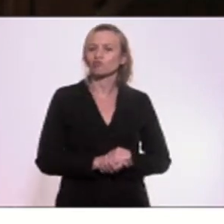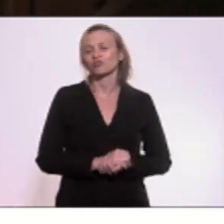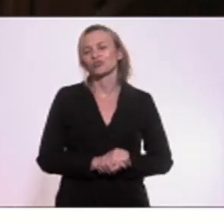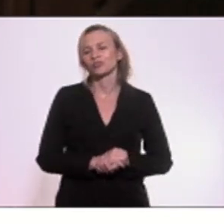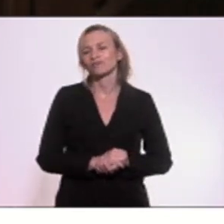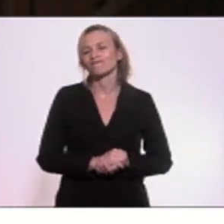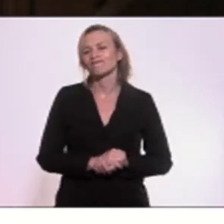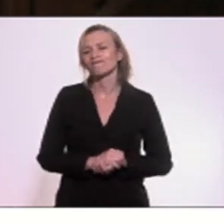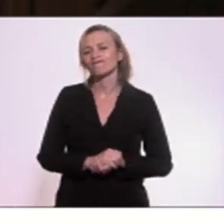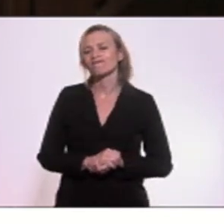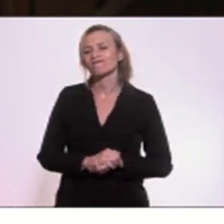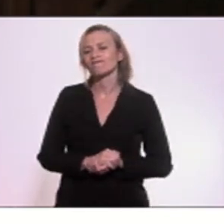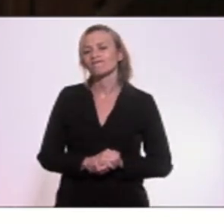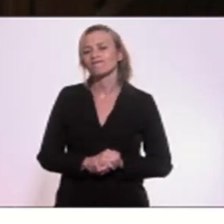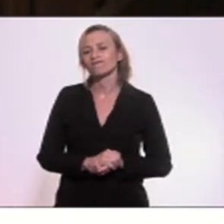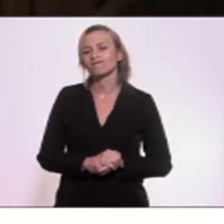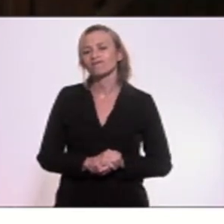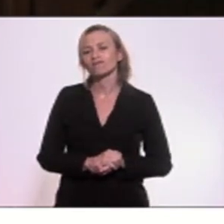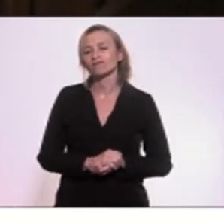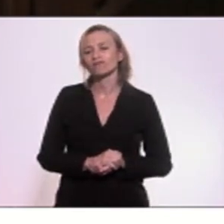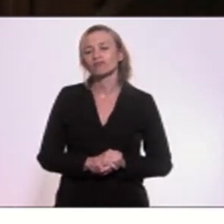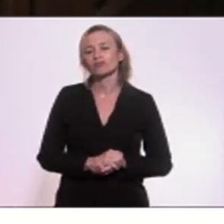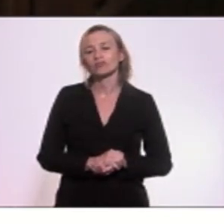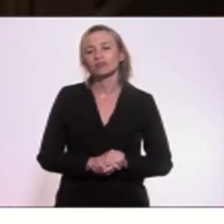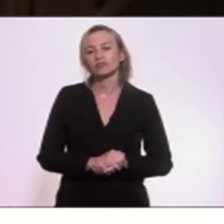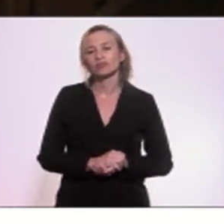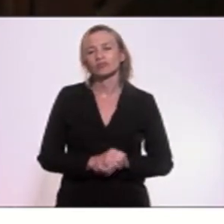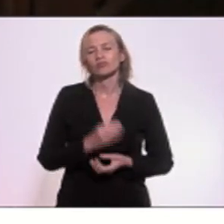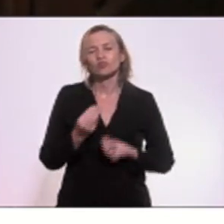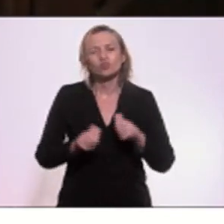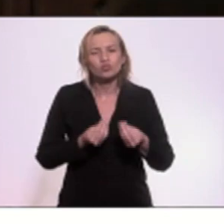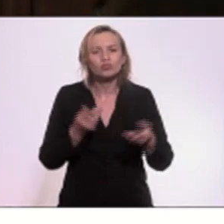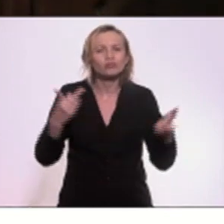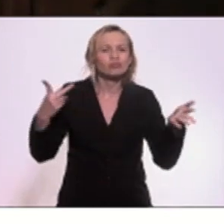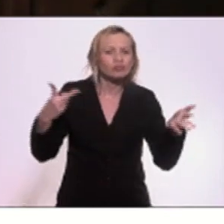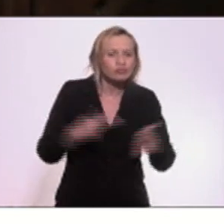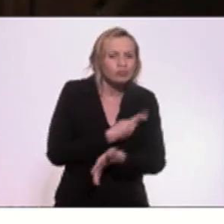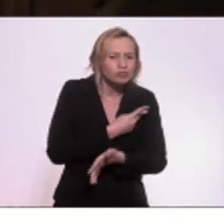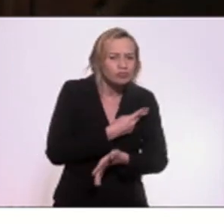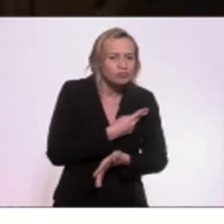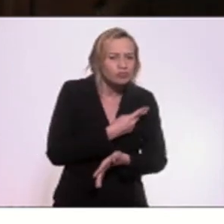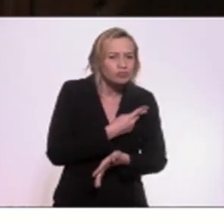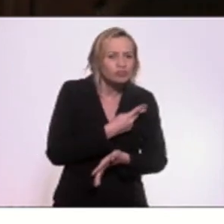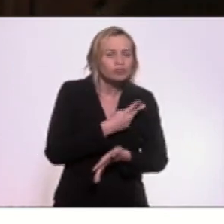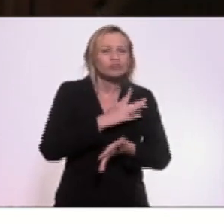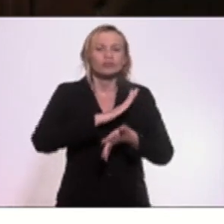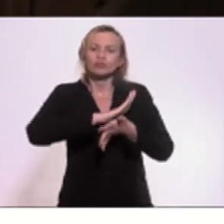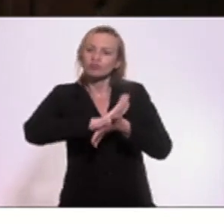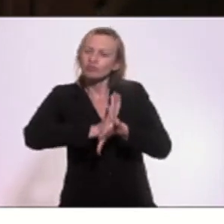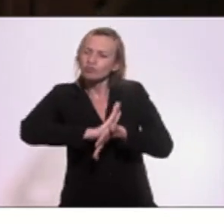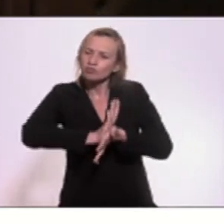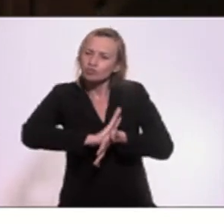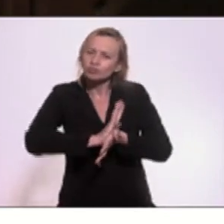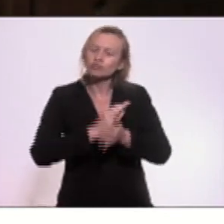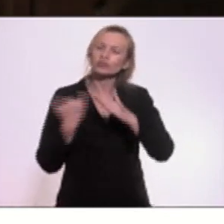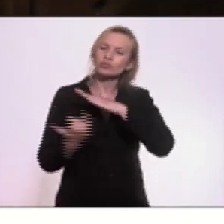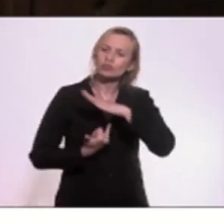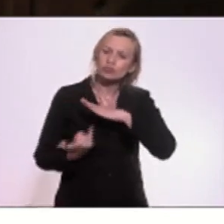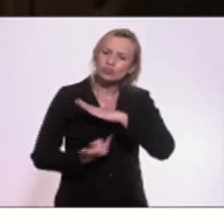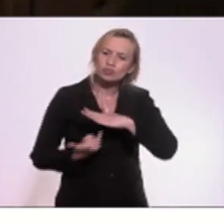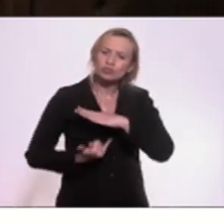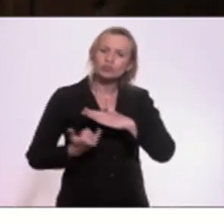interessante, a forma como aconteceram destruições das